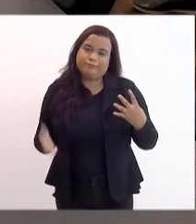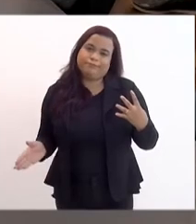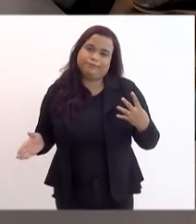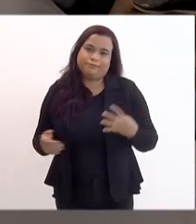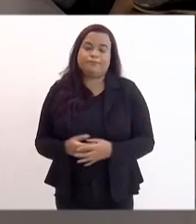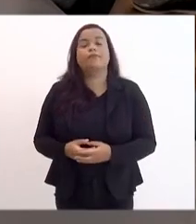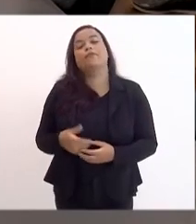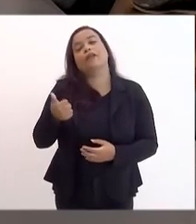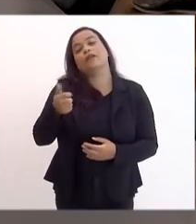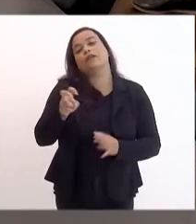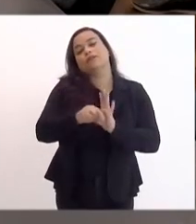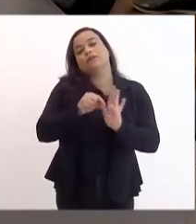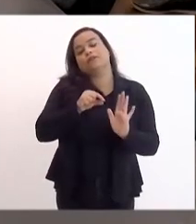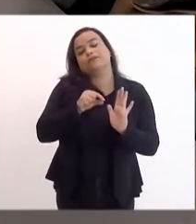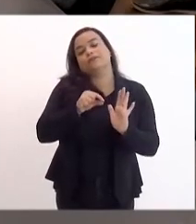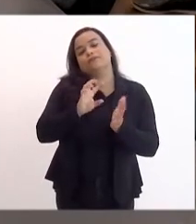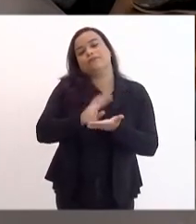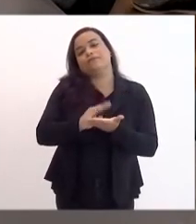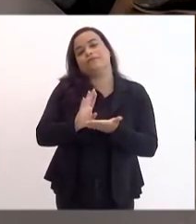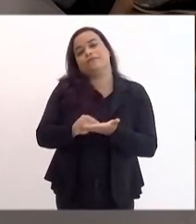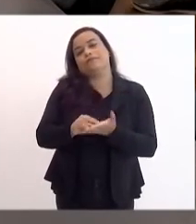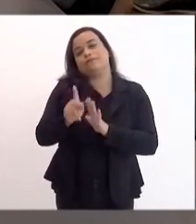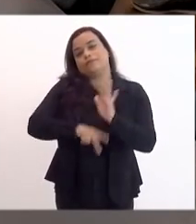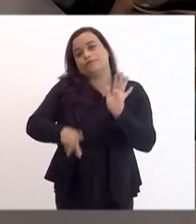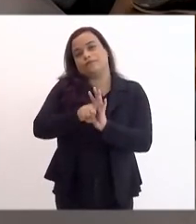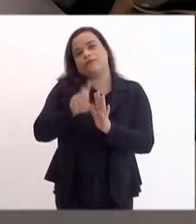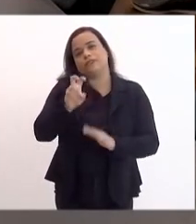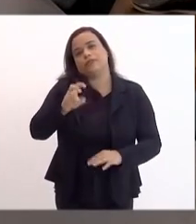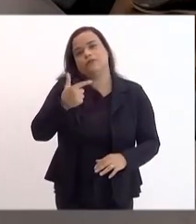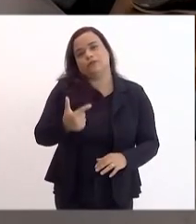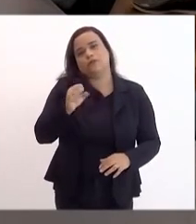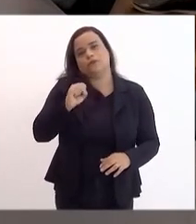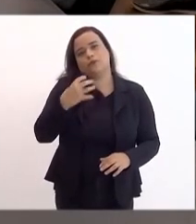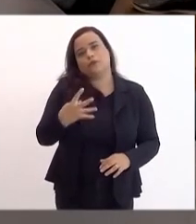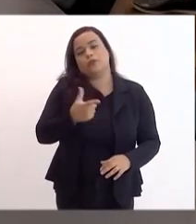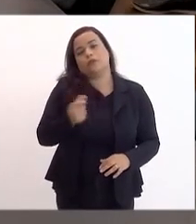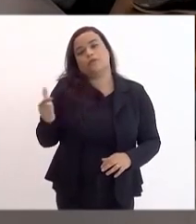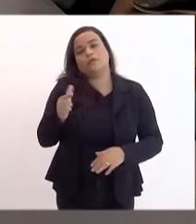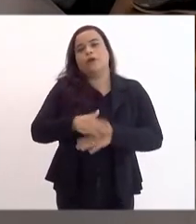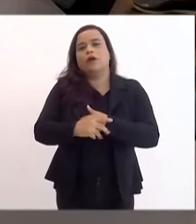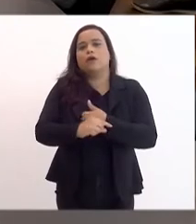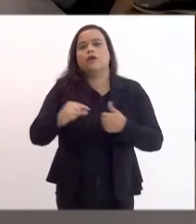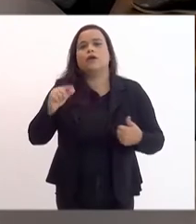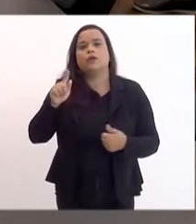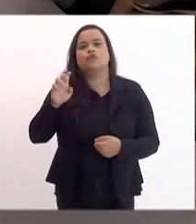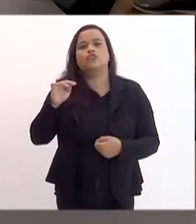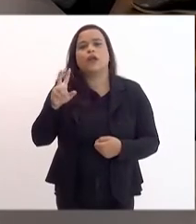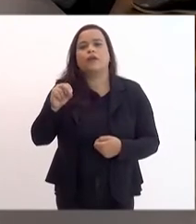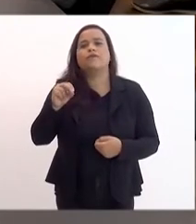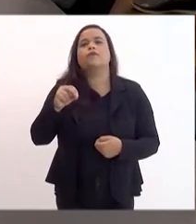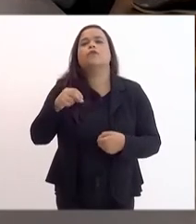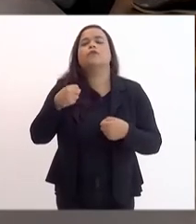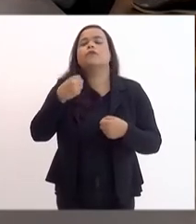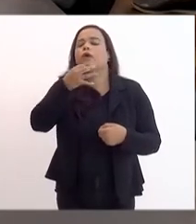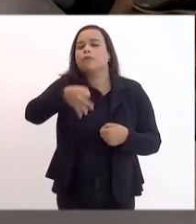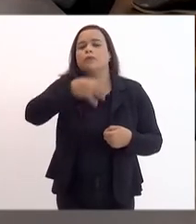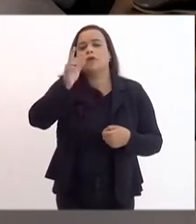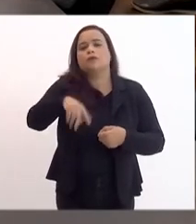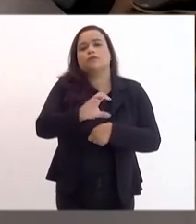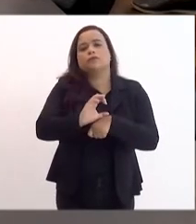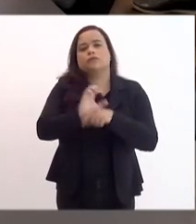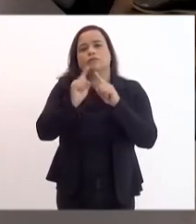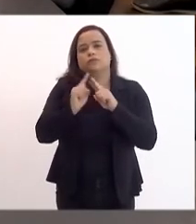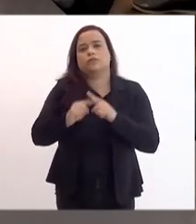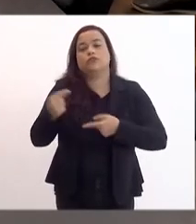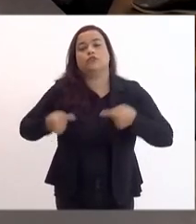15 da pauta. Projeto de lei 5284-2022, autoria do deputado Gustavo Tutuca, parecer pela constitucionalidade.